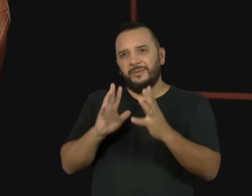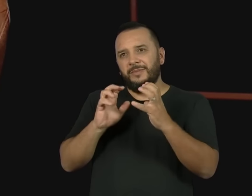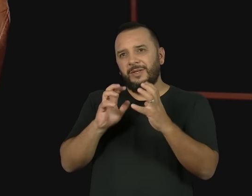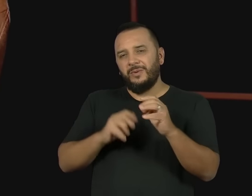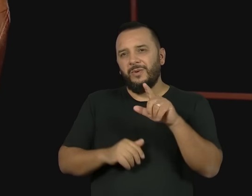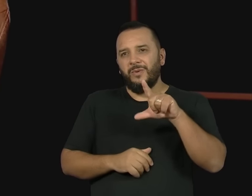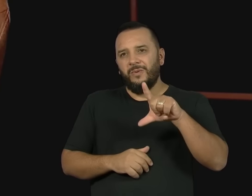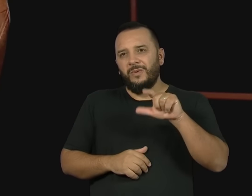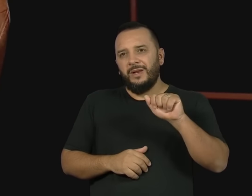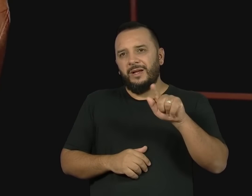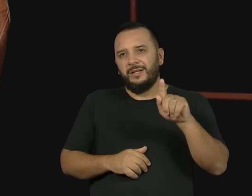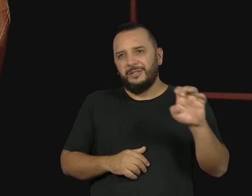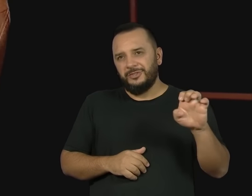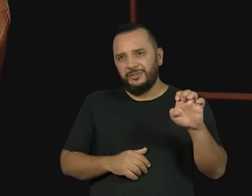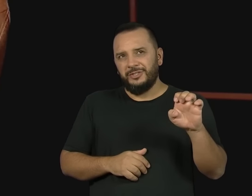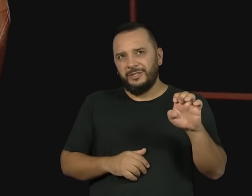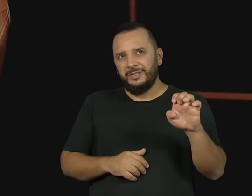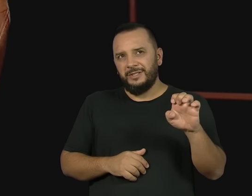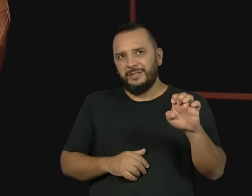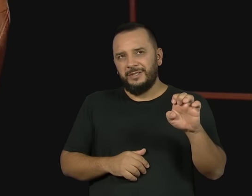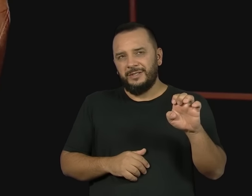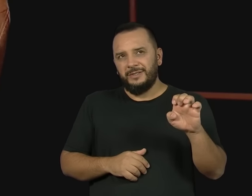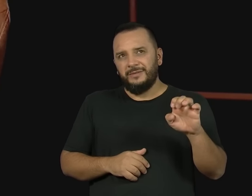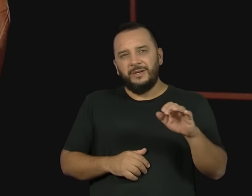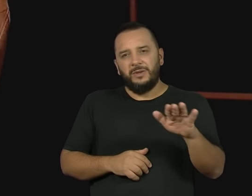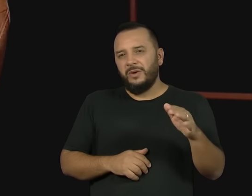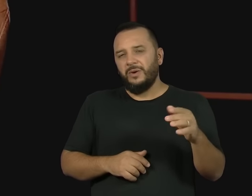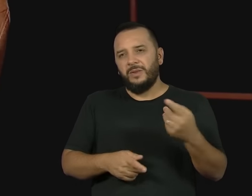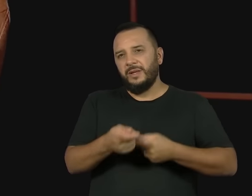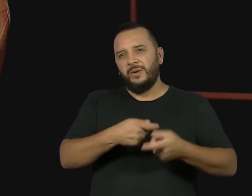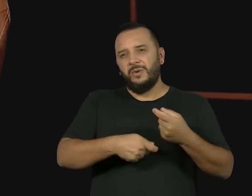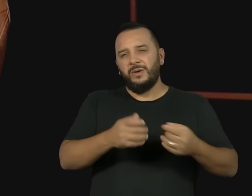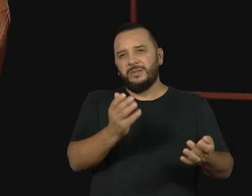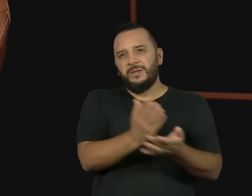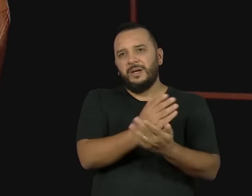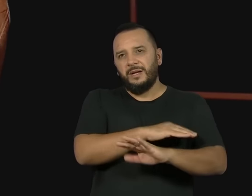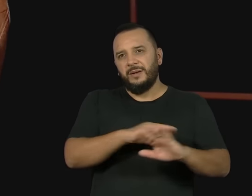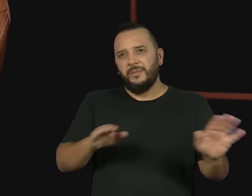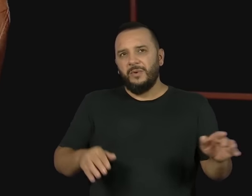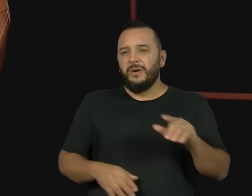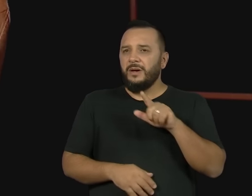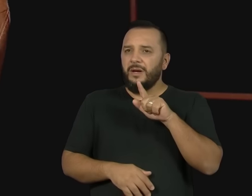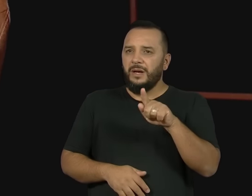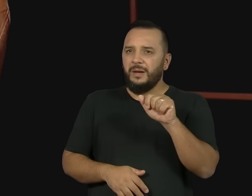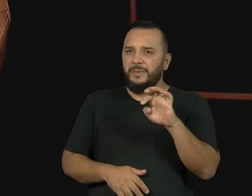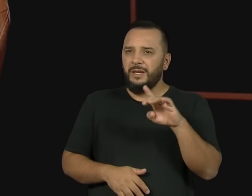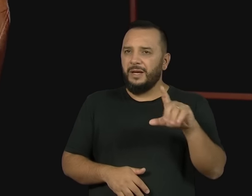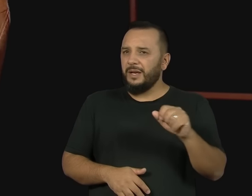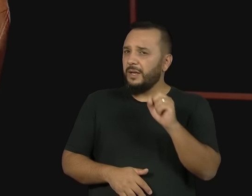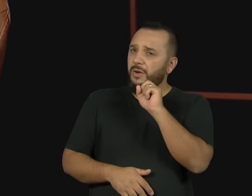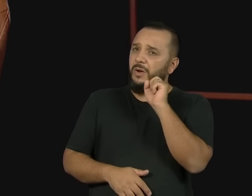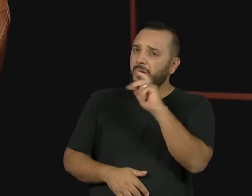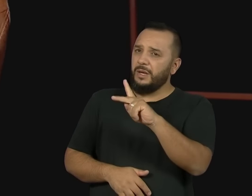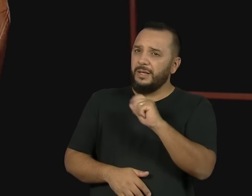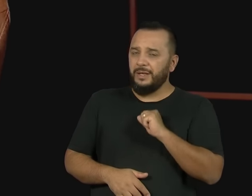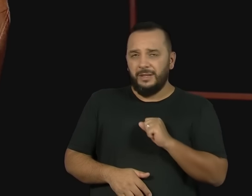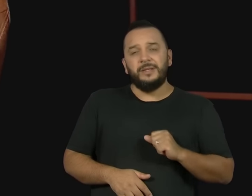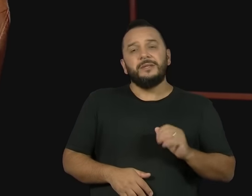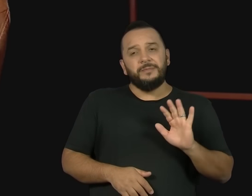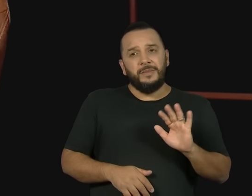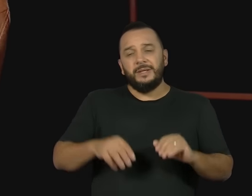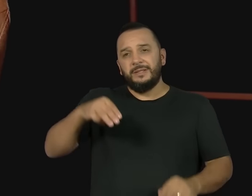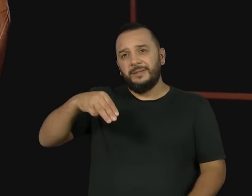e deu um basta para o negócio dele, então a Gabriela ficou, ok. Aí o Matarazzo soube